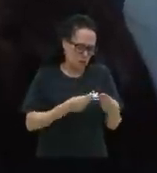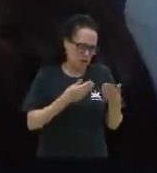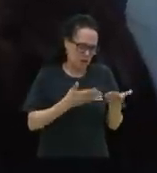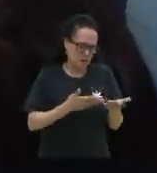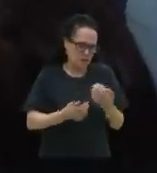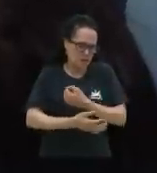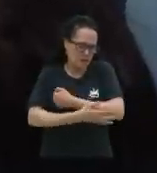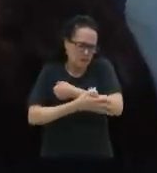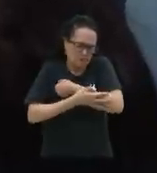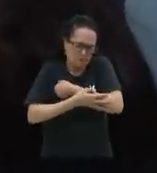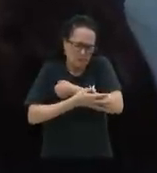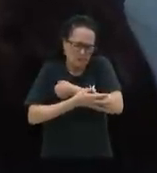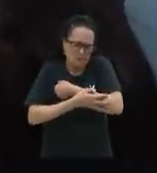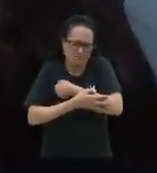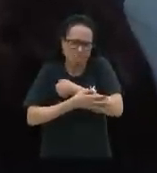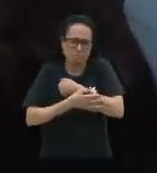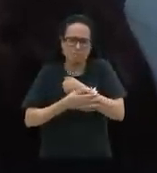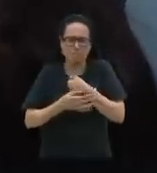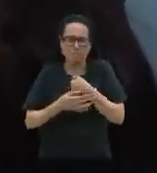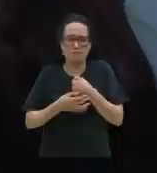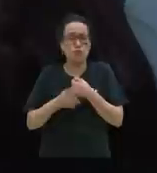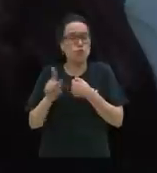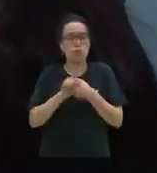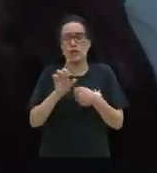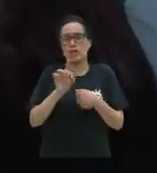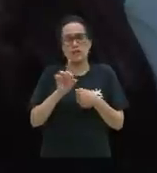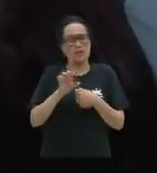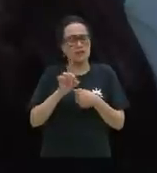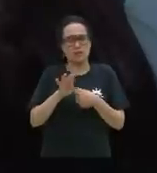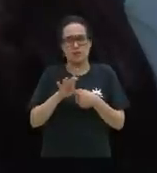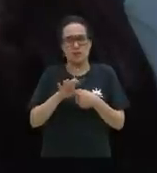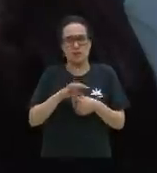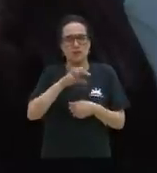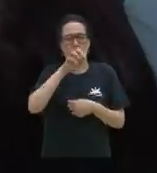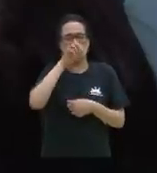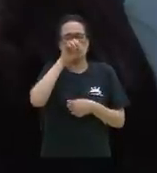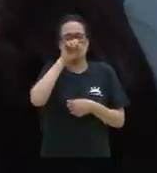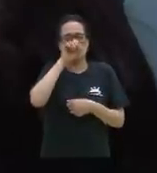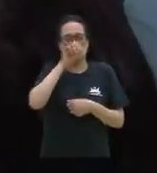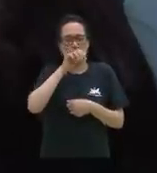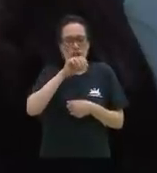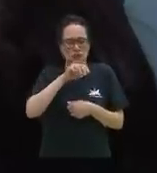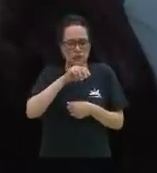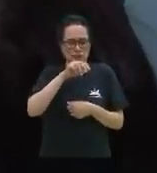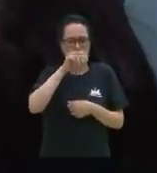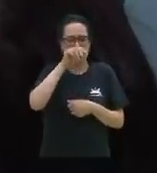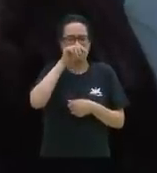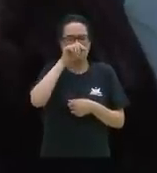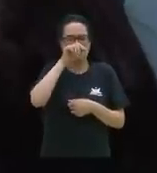Eu sabia que não bastava que ela respirasse, ela